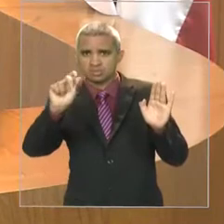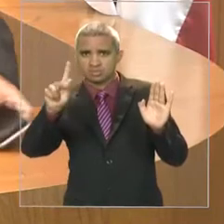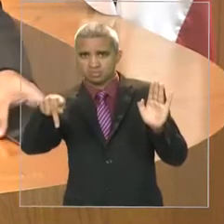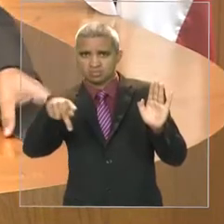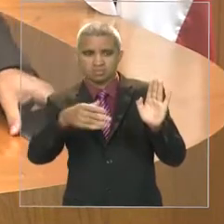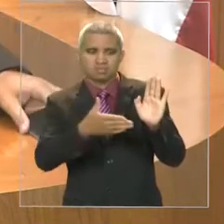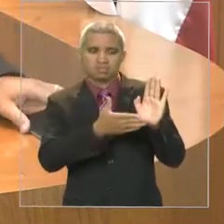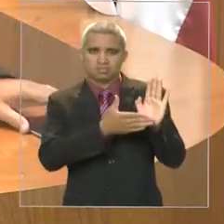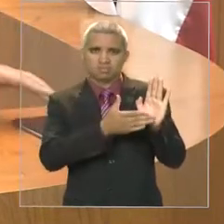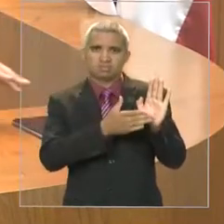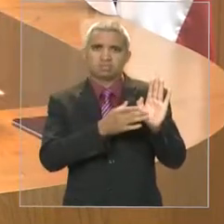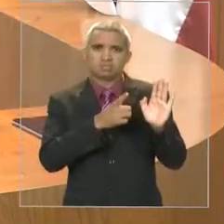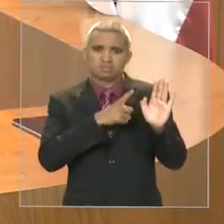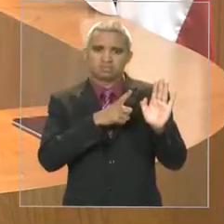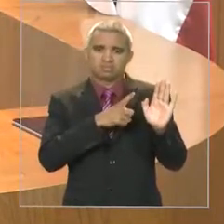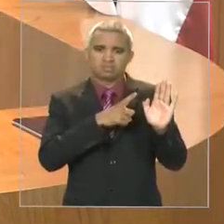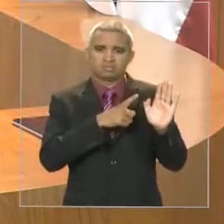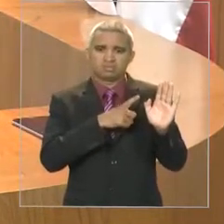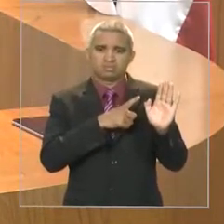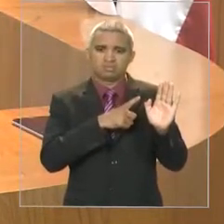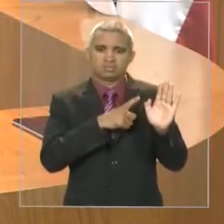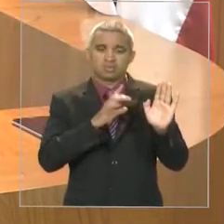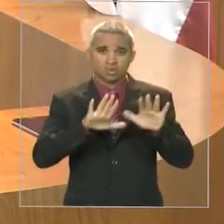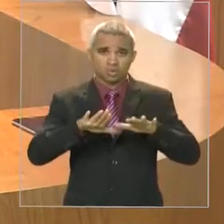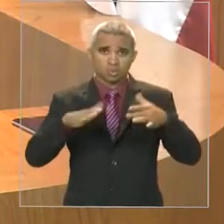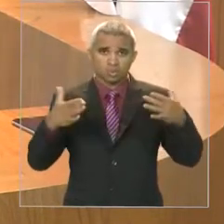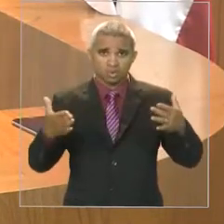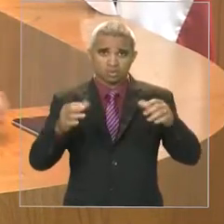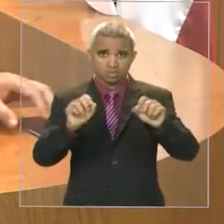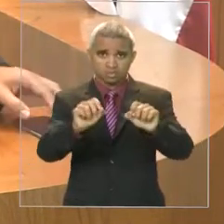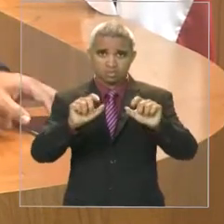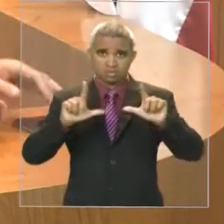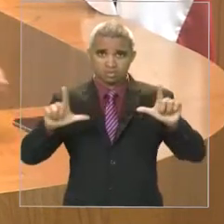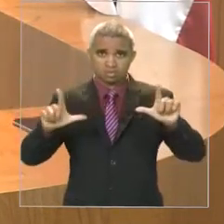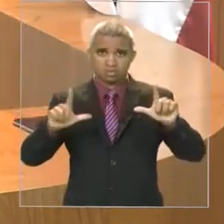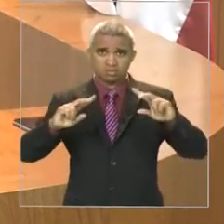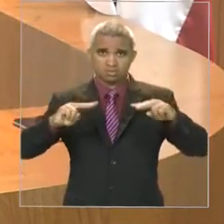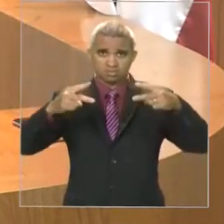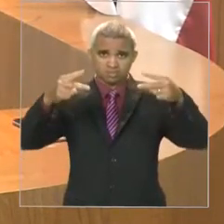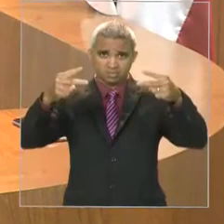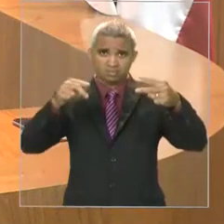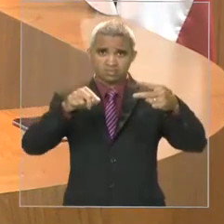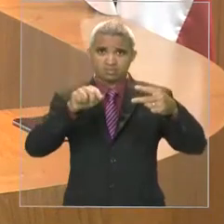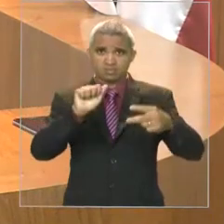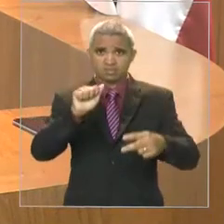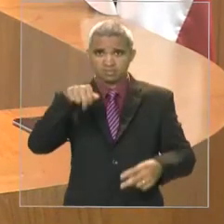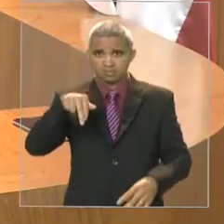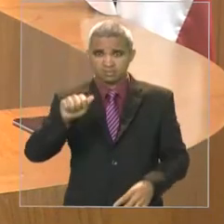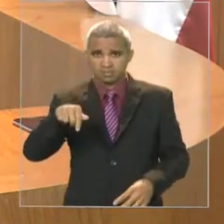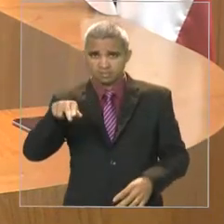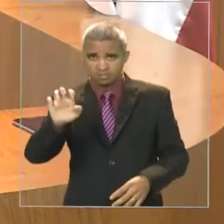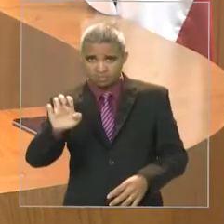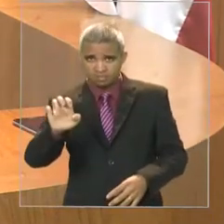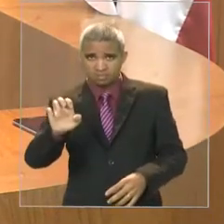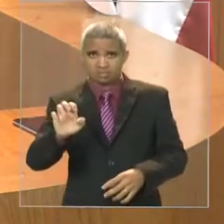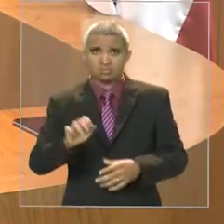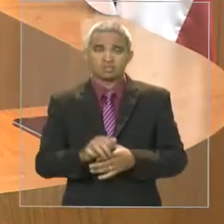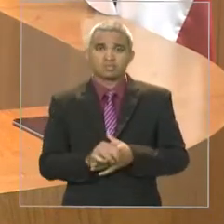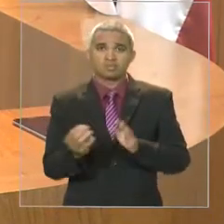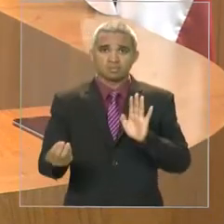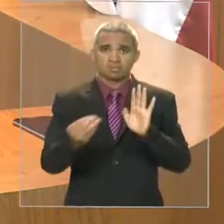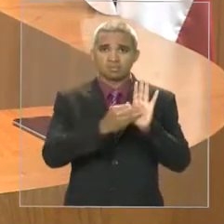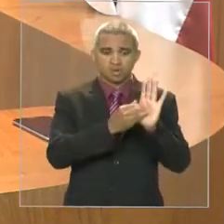trabalho. Quando nós entramos no site da ANAC, que colocamos esse prefixo, lá já aparece que